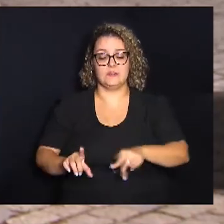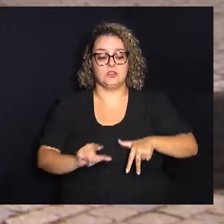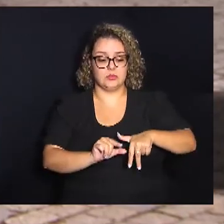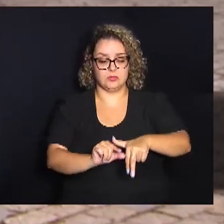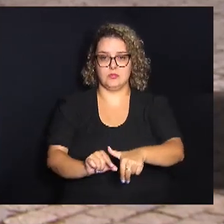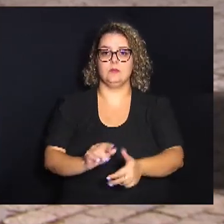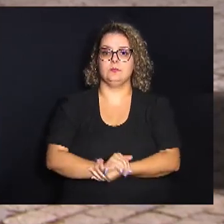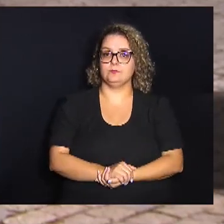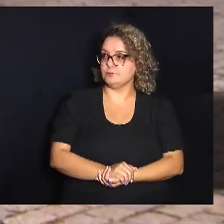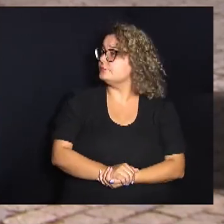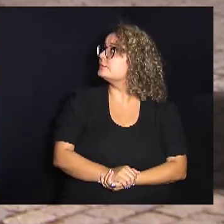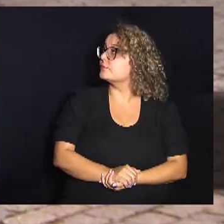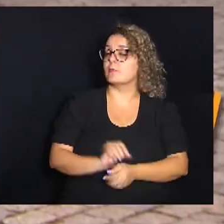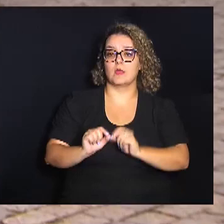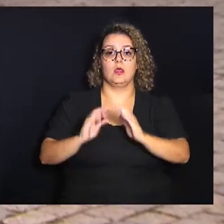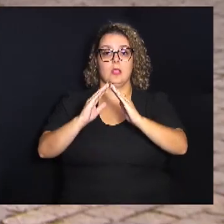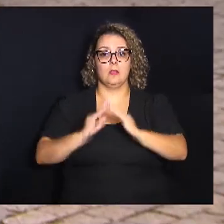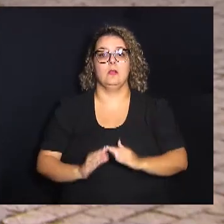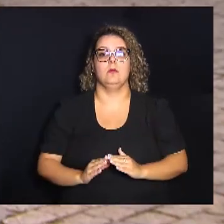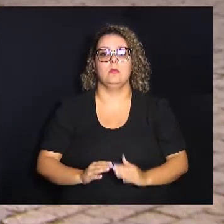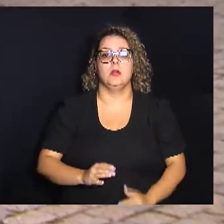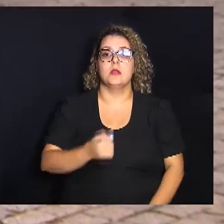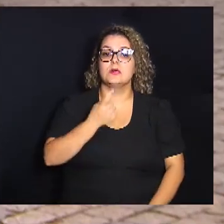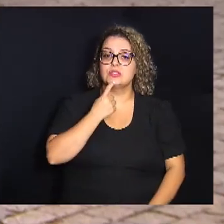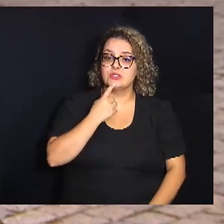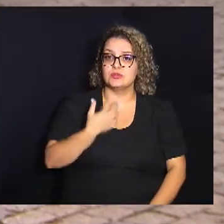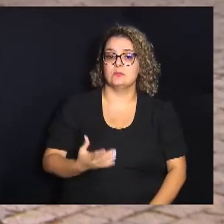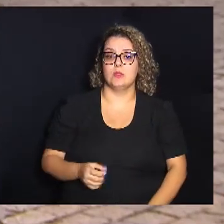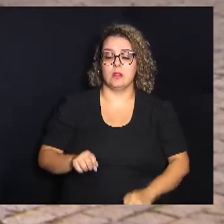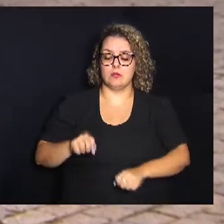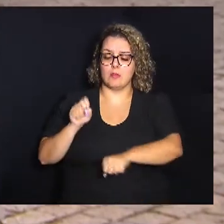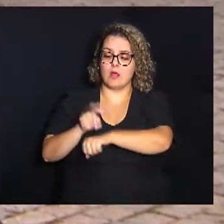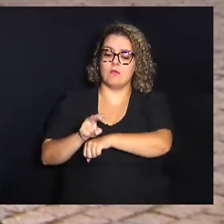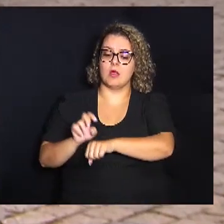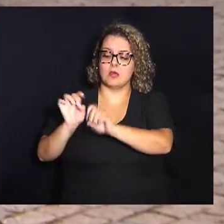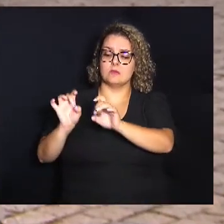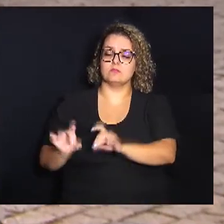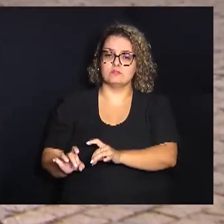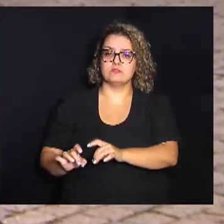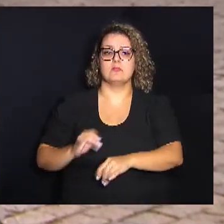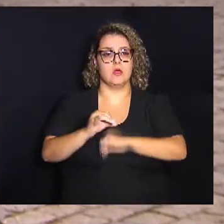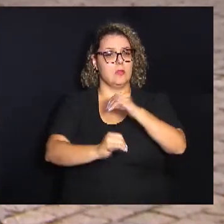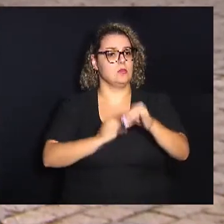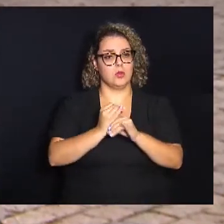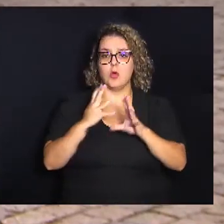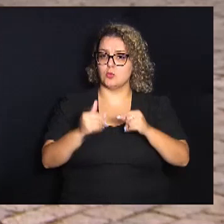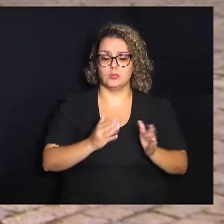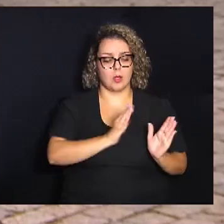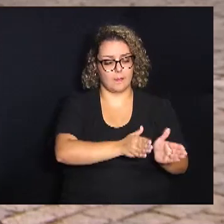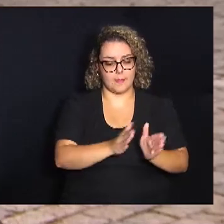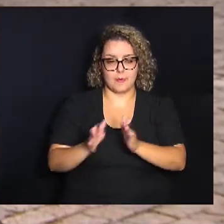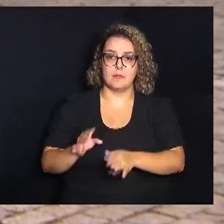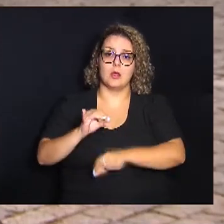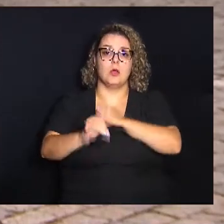e imprimir o cartão de estacionamento para vagas exclusivas pela internet, com todas as etapas online,